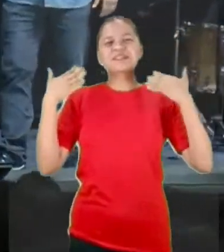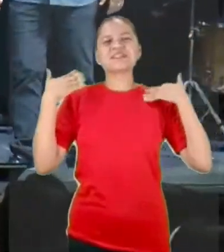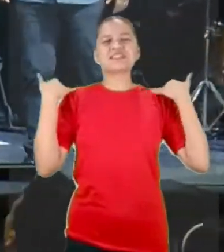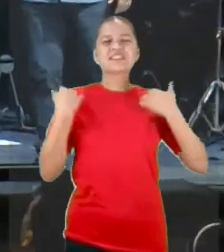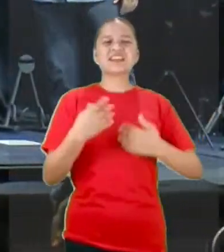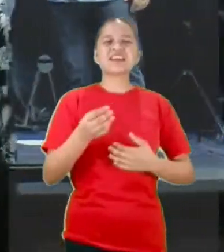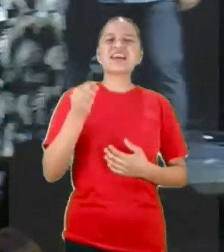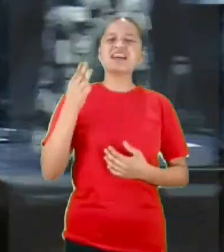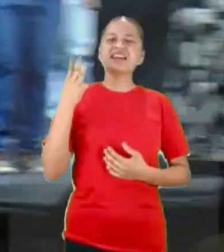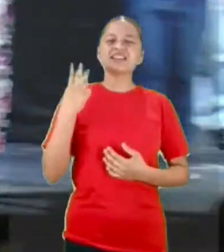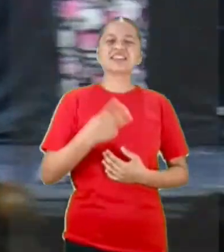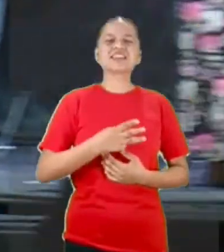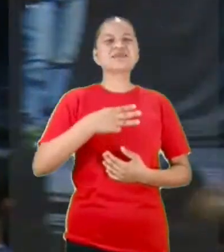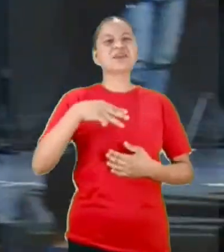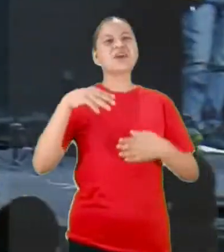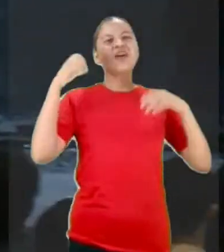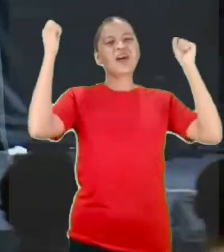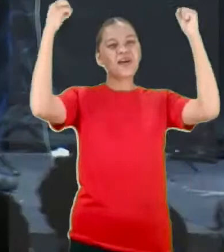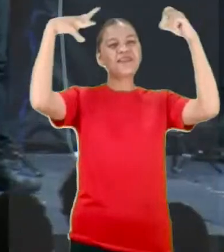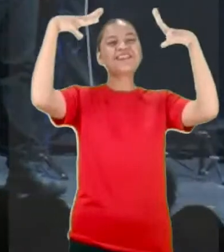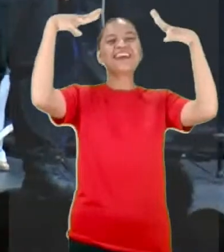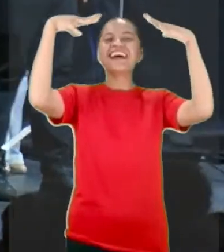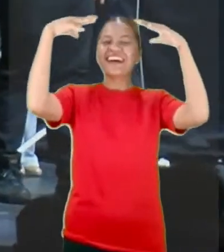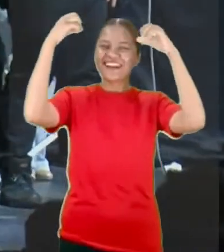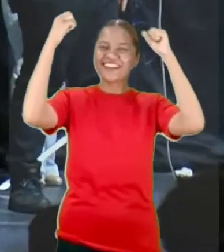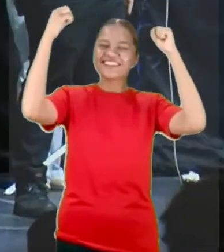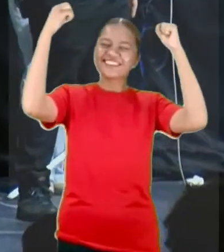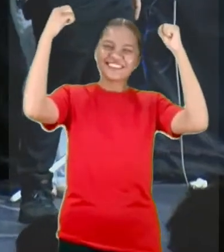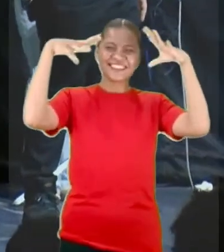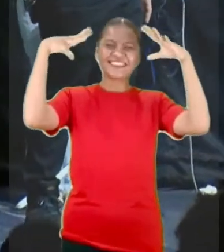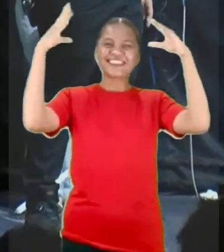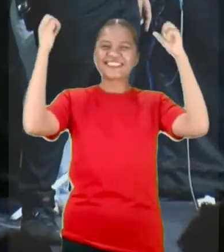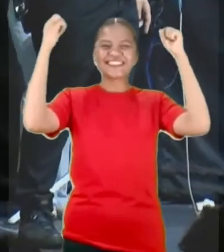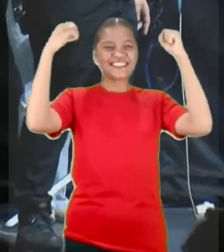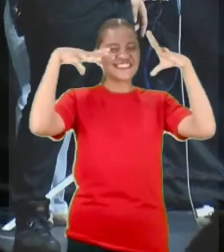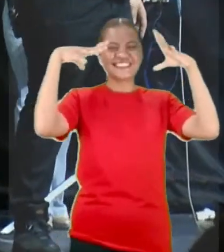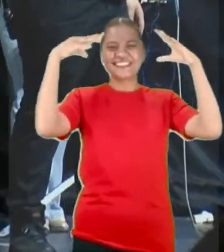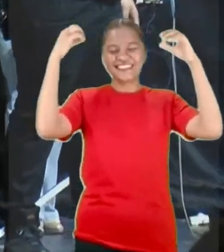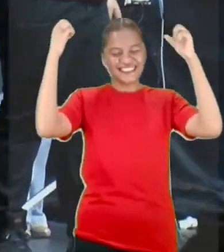Ele é a própria luz